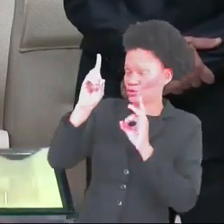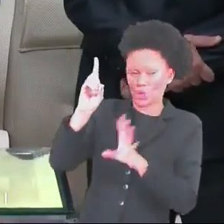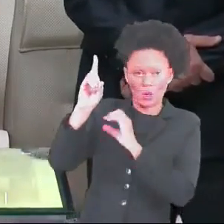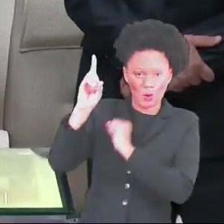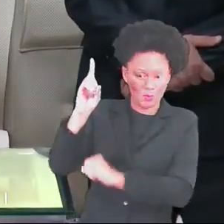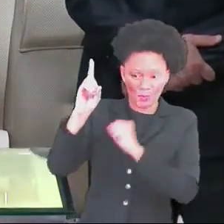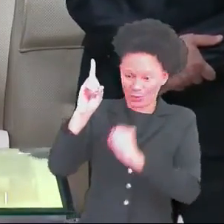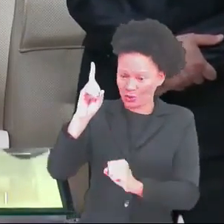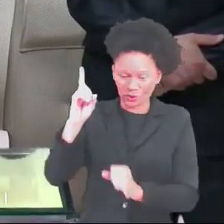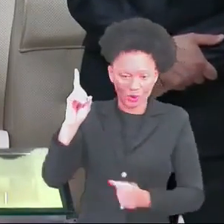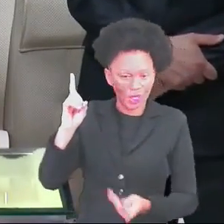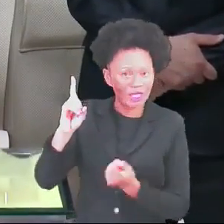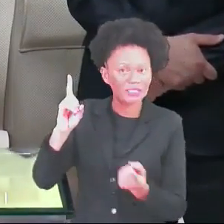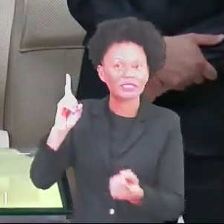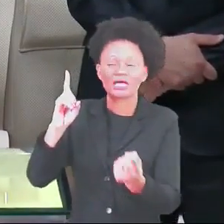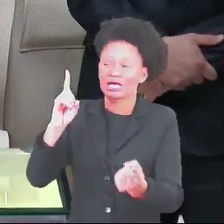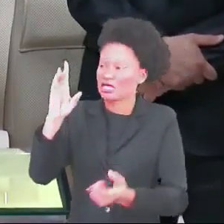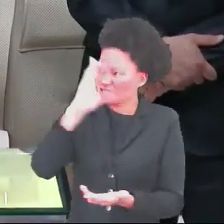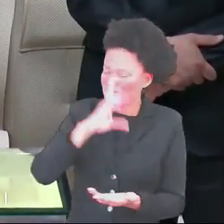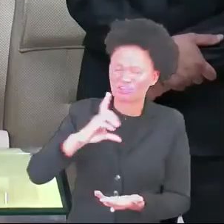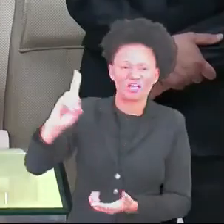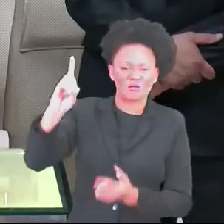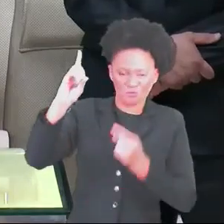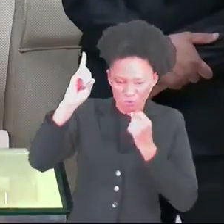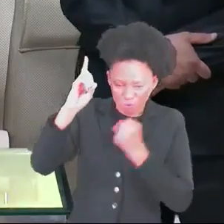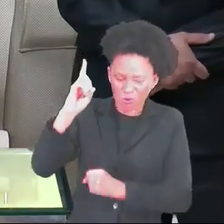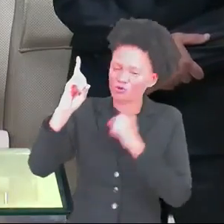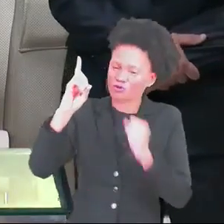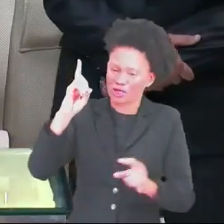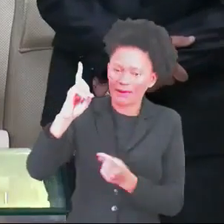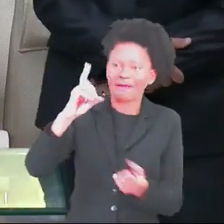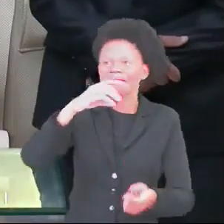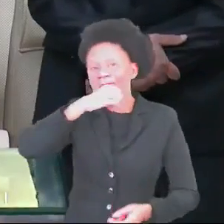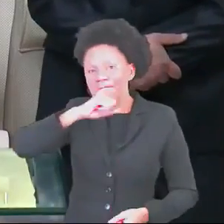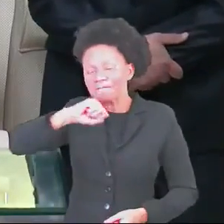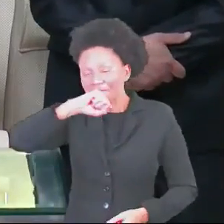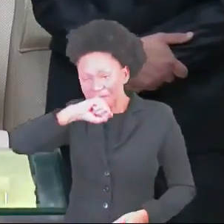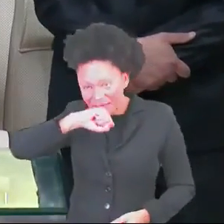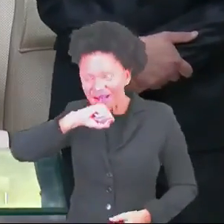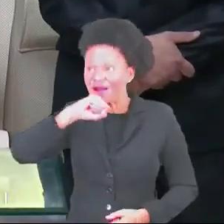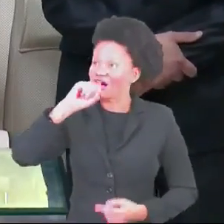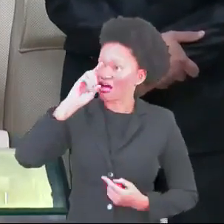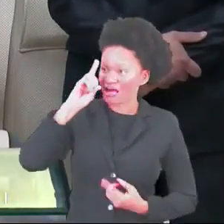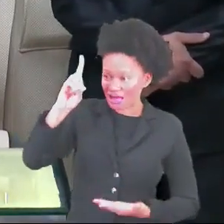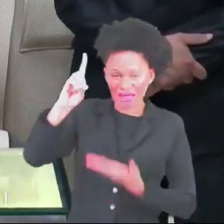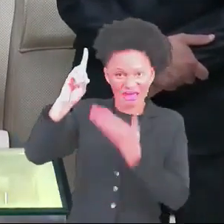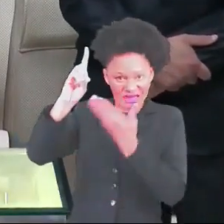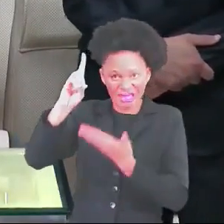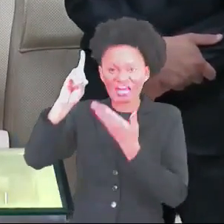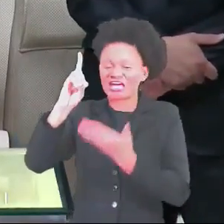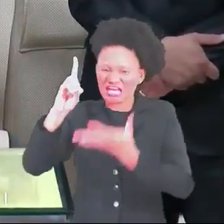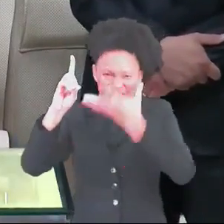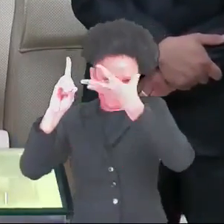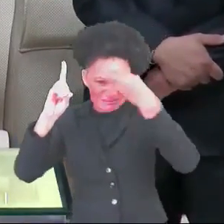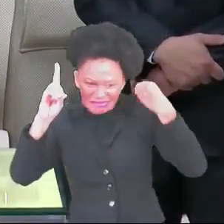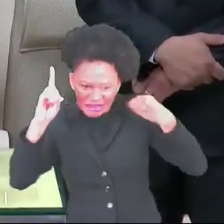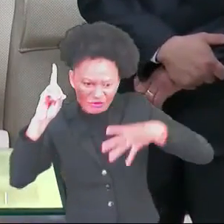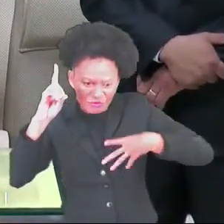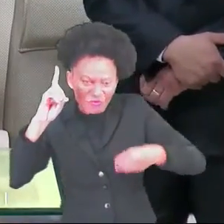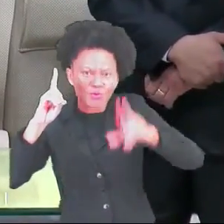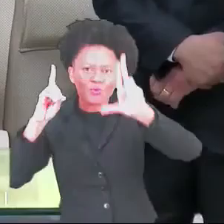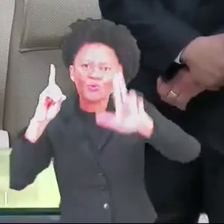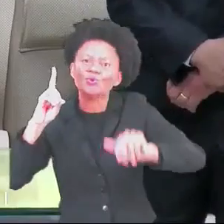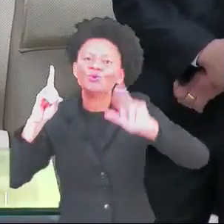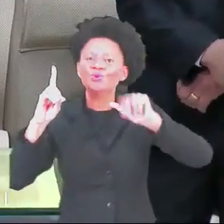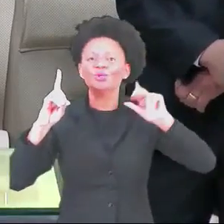e eterno. Deus poderoso e eterno é Pai, e como Pai, Ele não se esquece dos seus filhos.